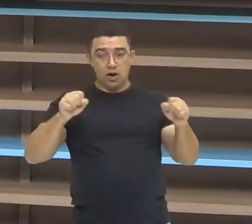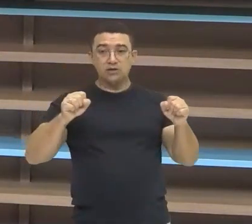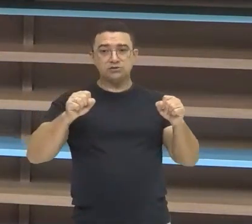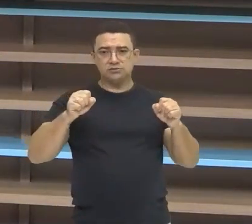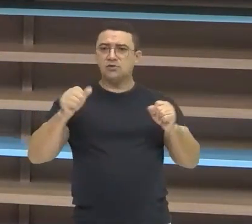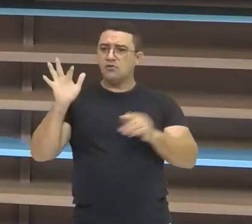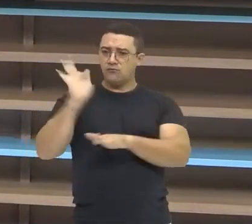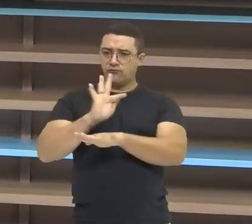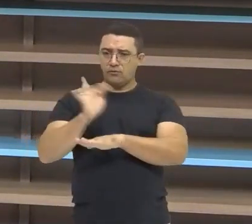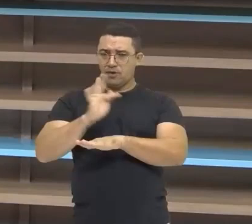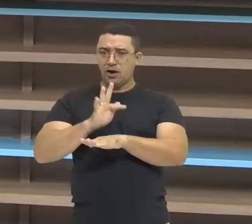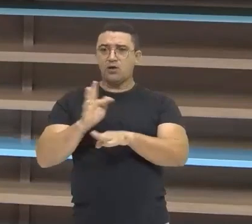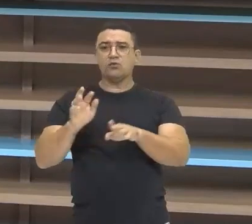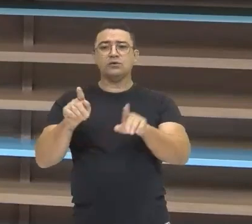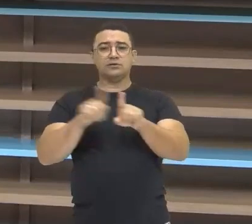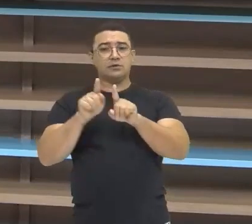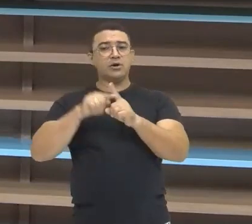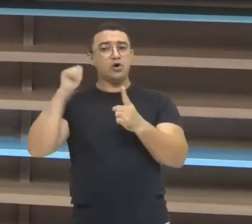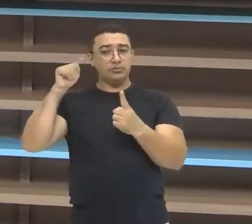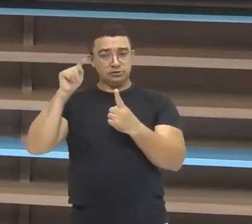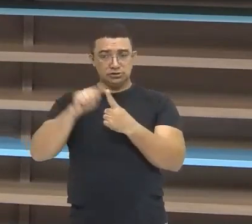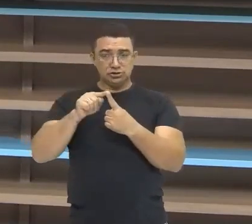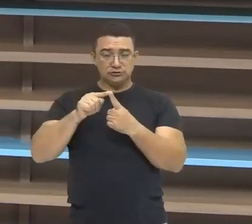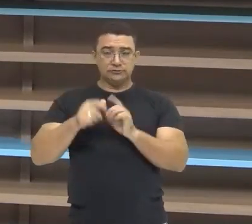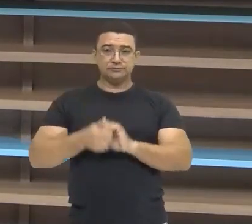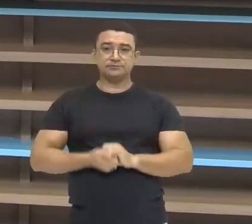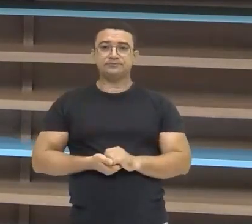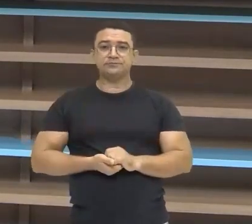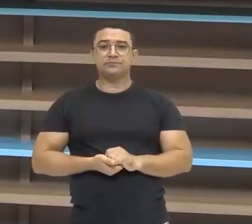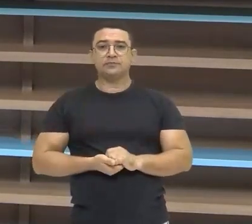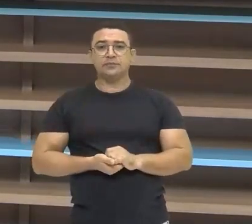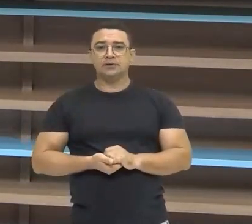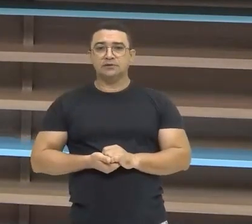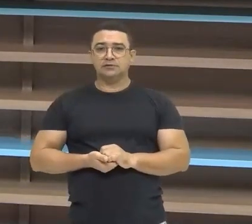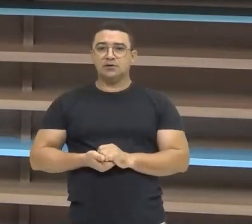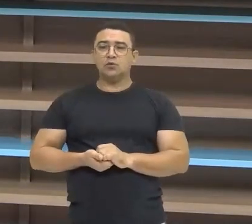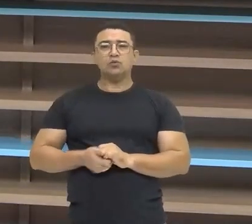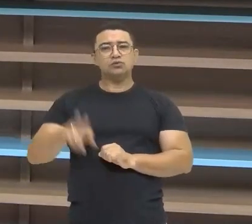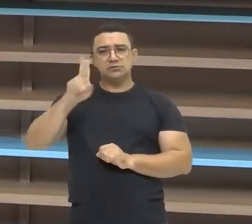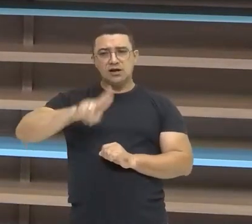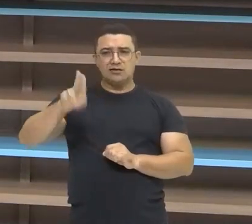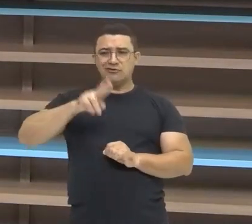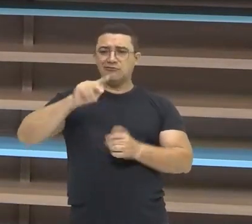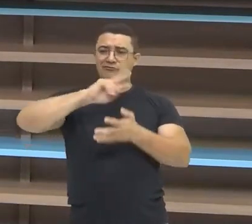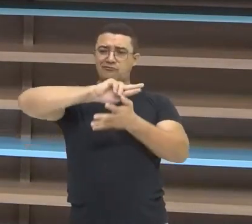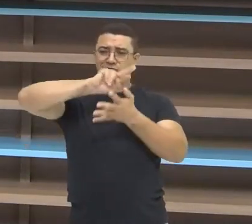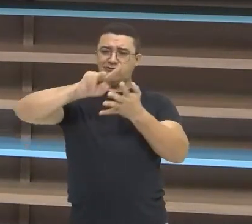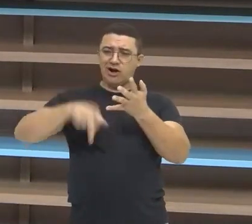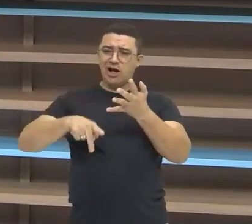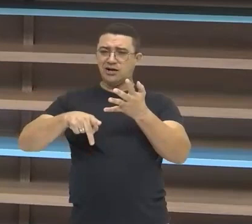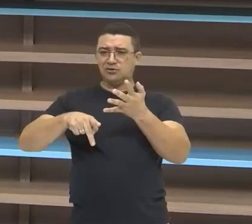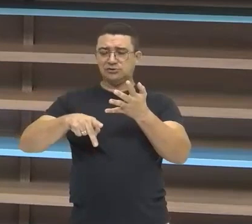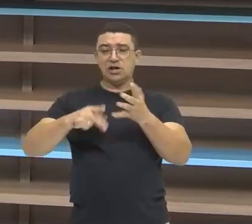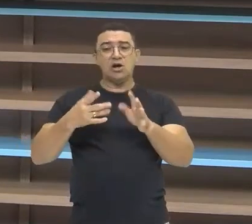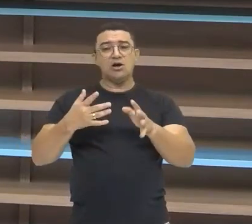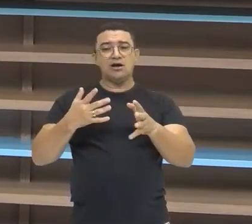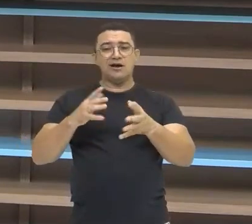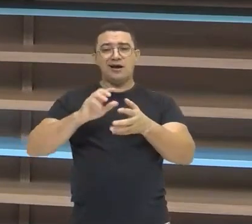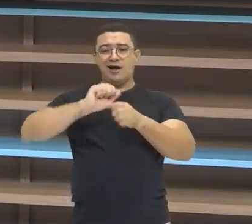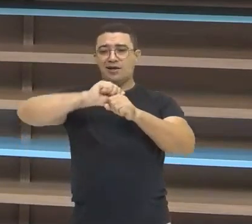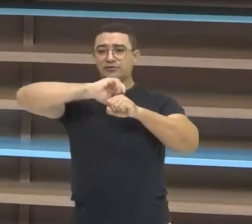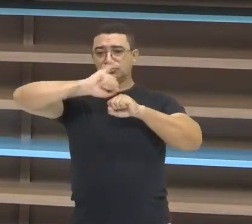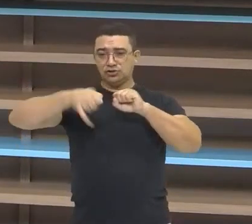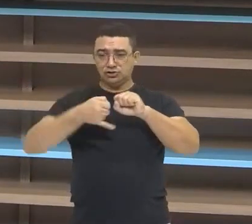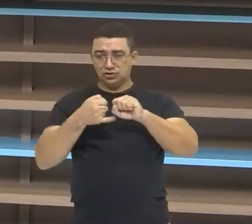objetiva, descrevendo e utilizando, né, apesar de ser objetiva, muitos adjetivos que era, por exemplo, para